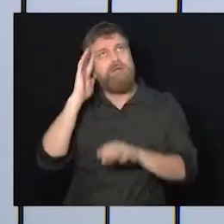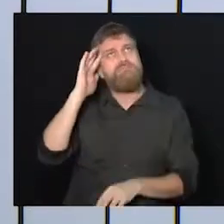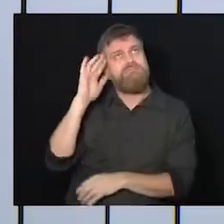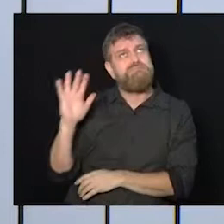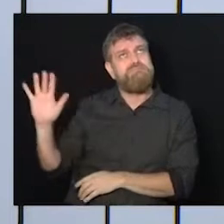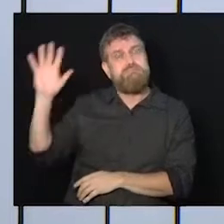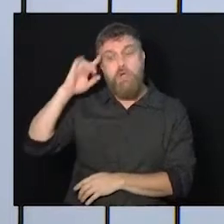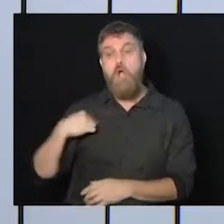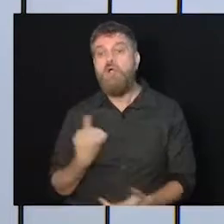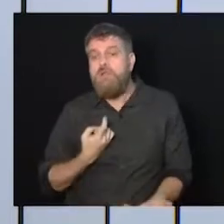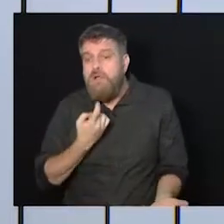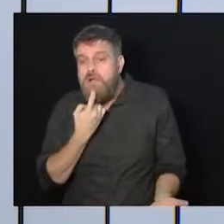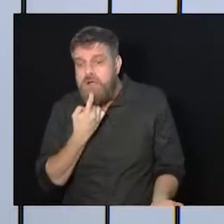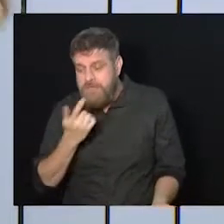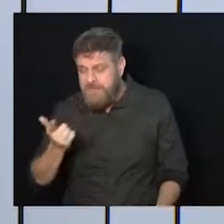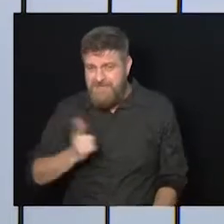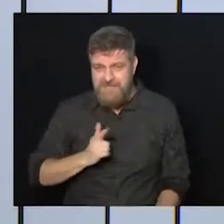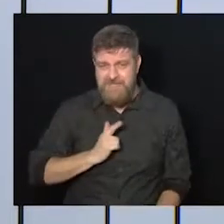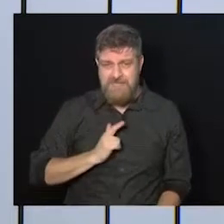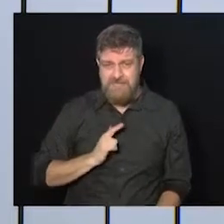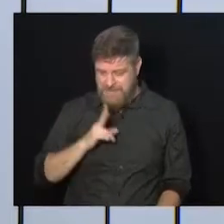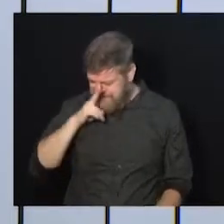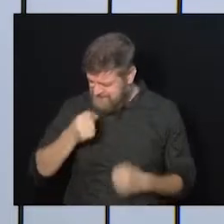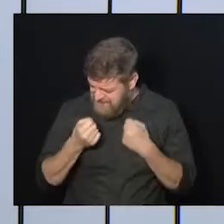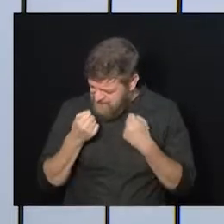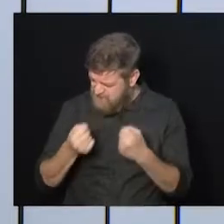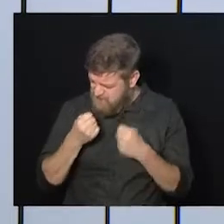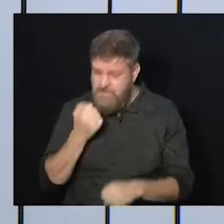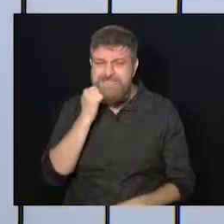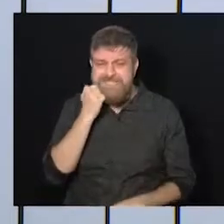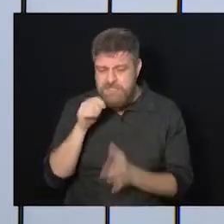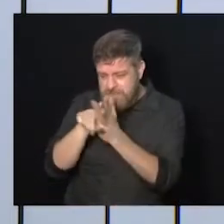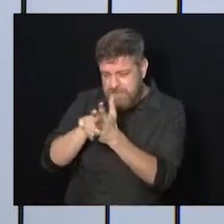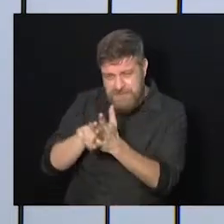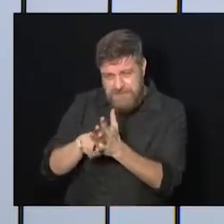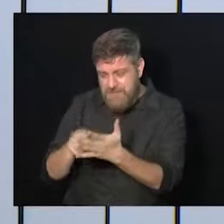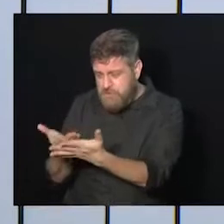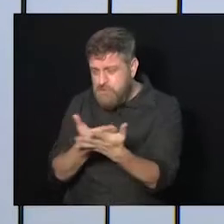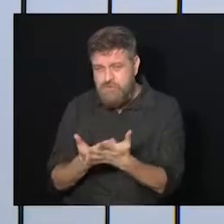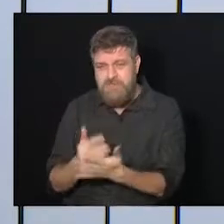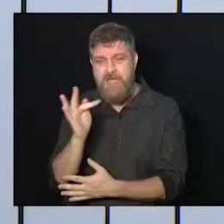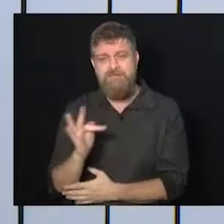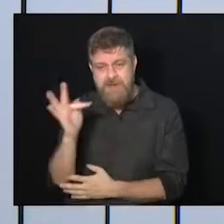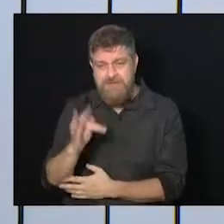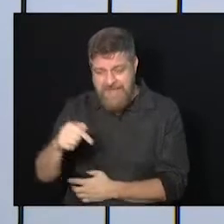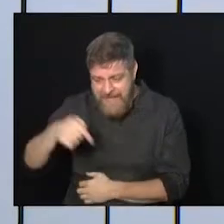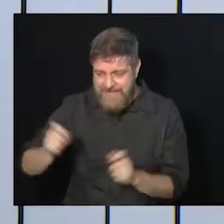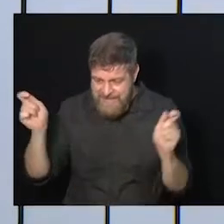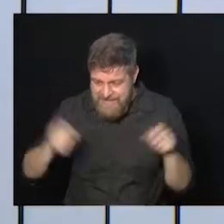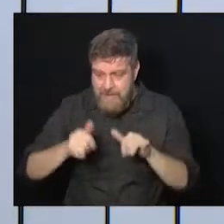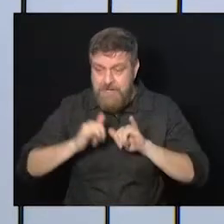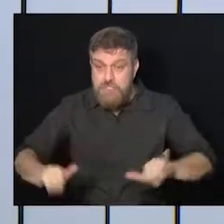aqui numa cidade que tem todo esse potencial, né, científico, né, divulgar de uma forma mais